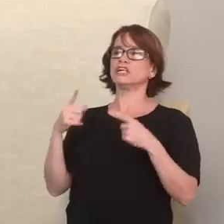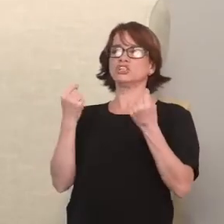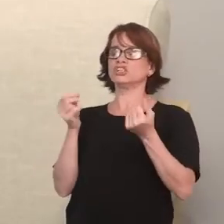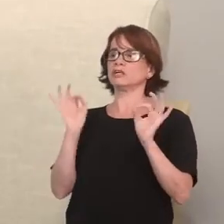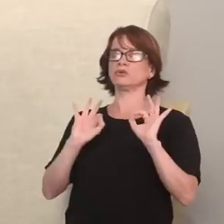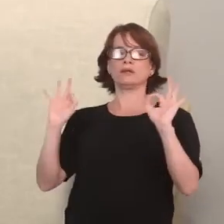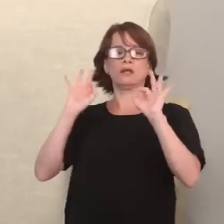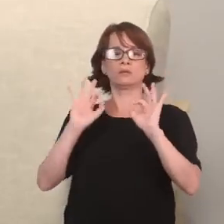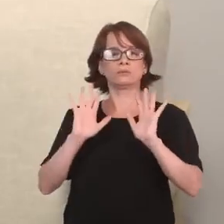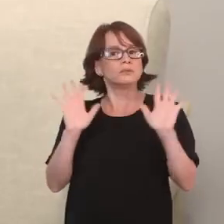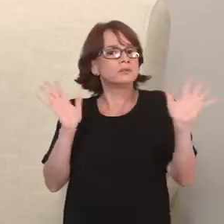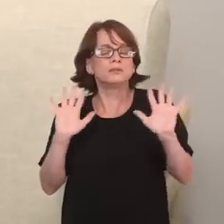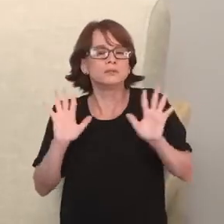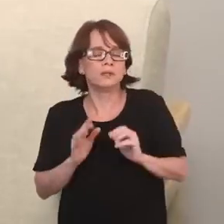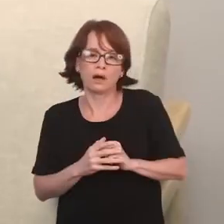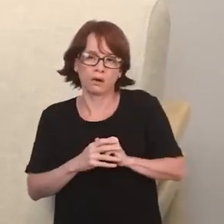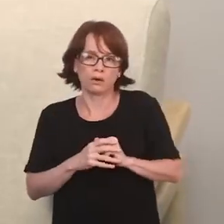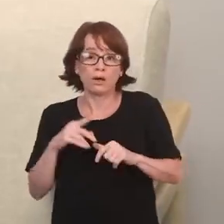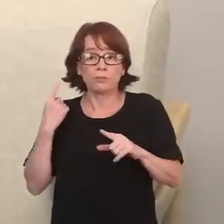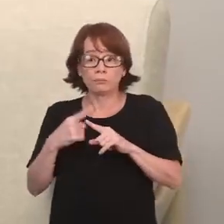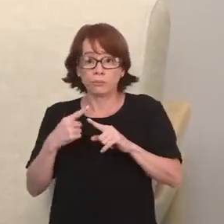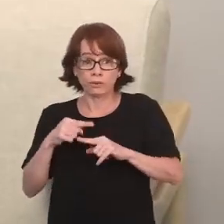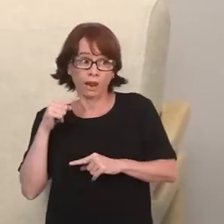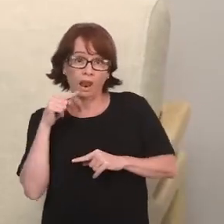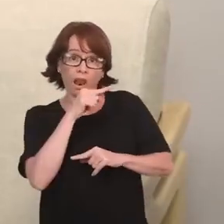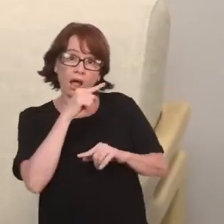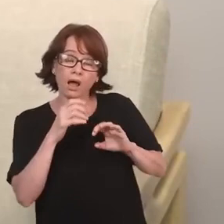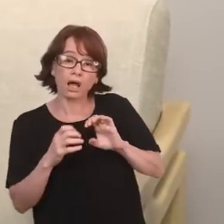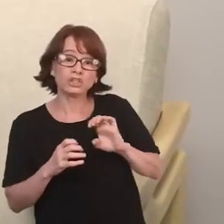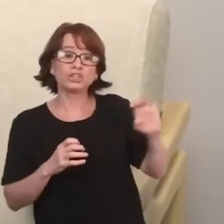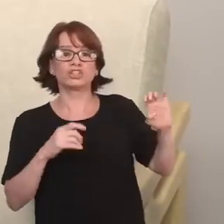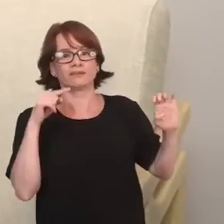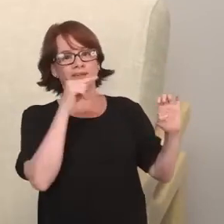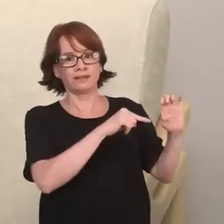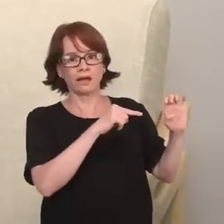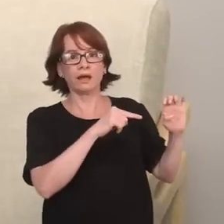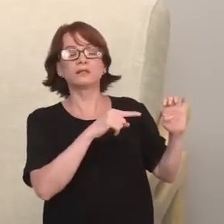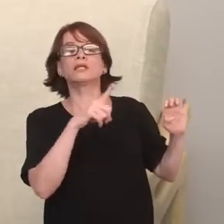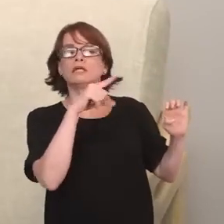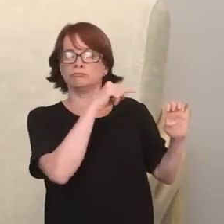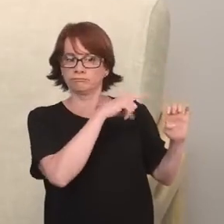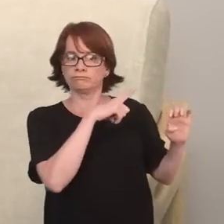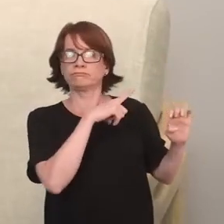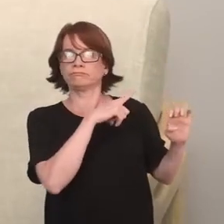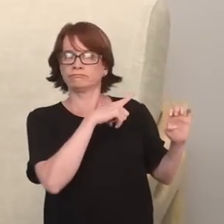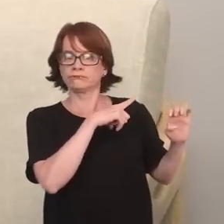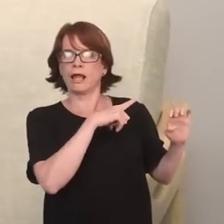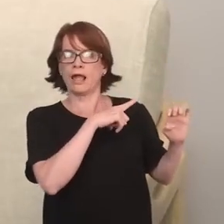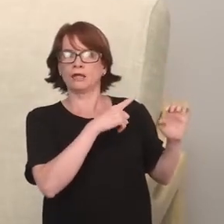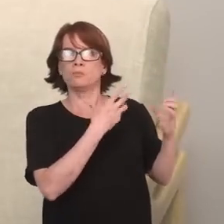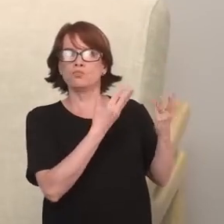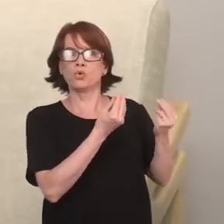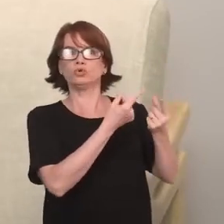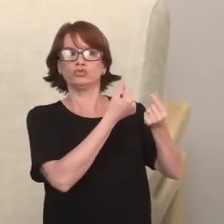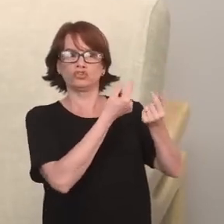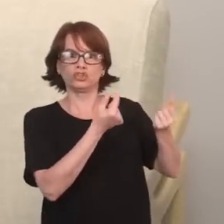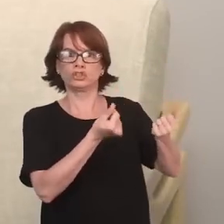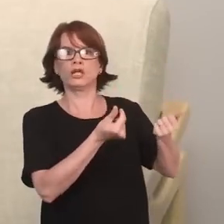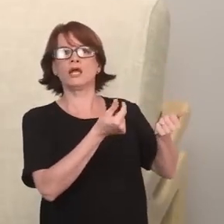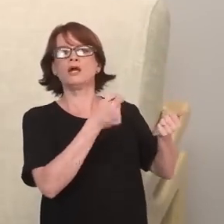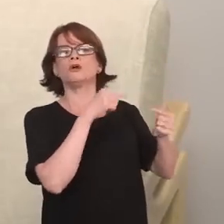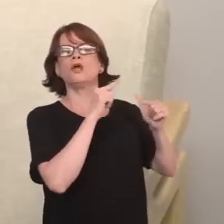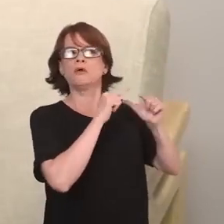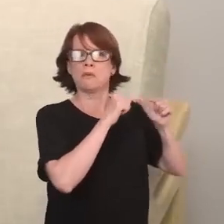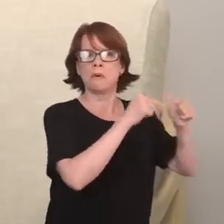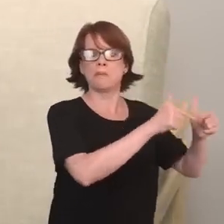guerra, lutar contra uma pessoa que tem um canhão, você com estilingue. Então, assim, às vezes as pessoas fazem uma certa